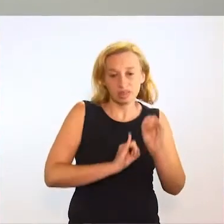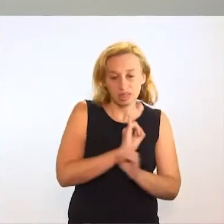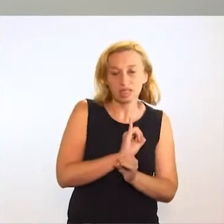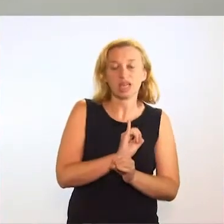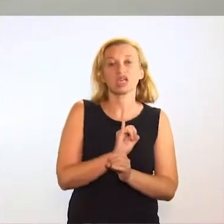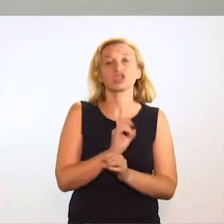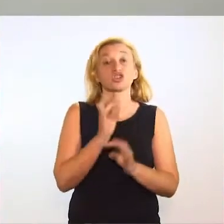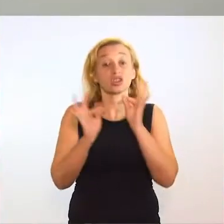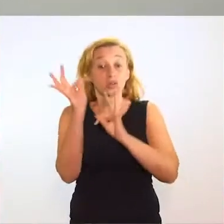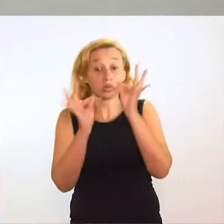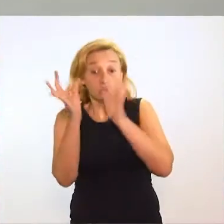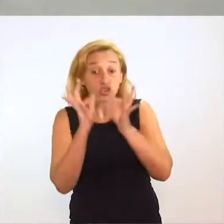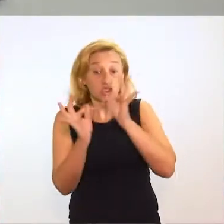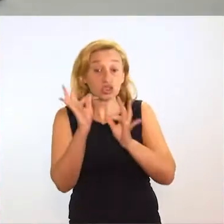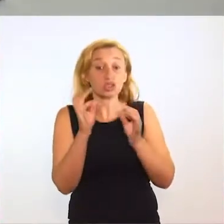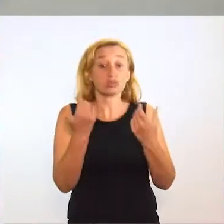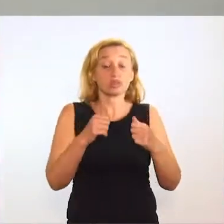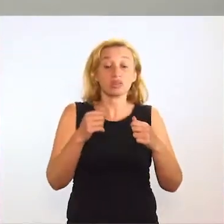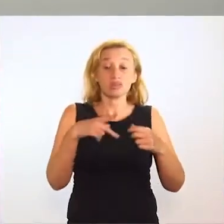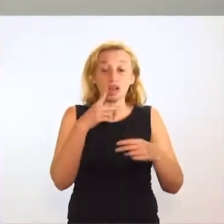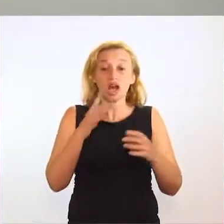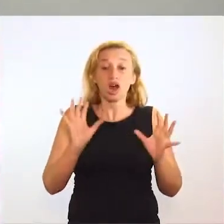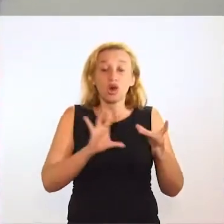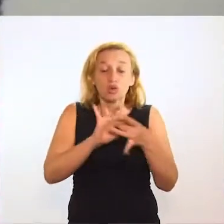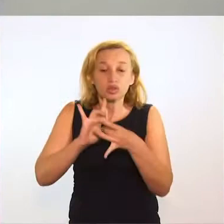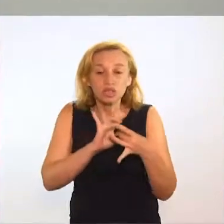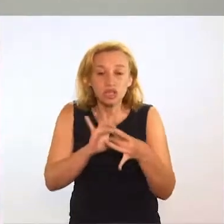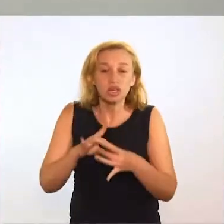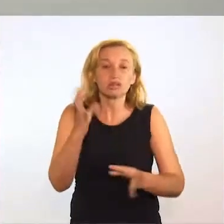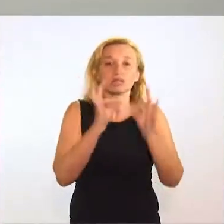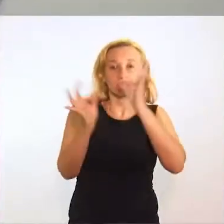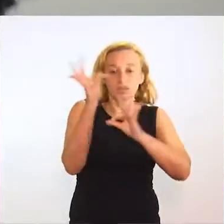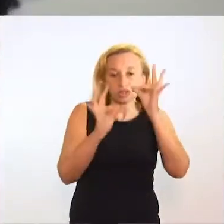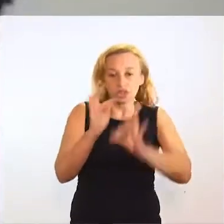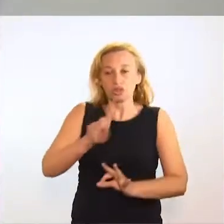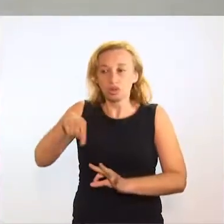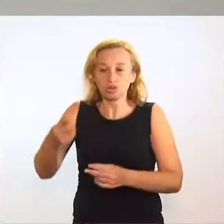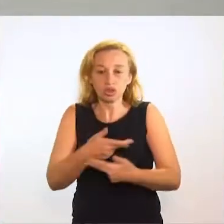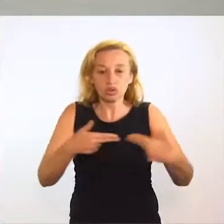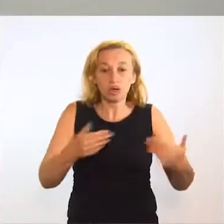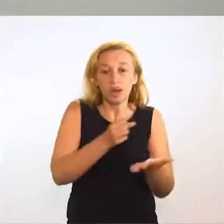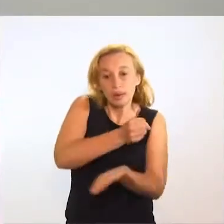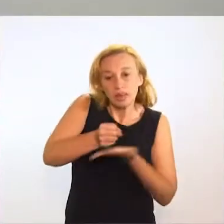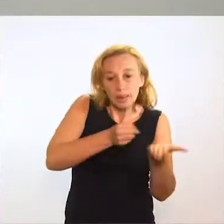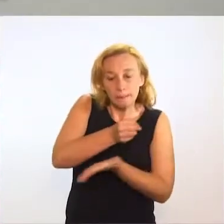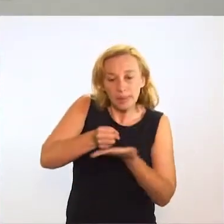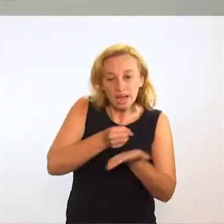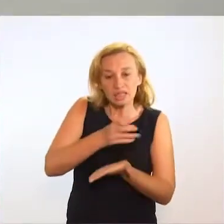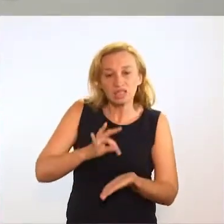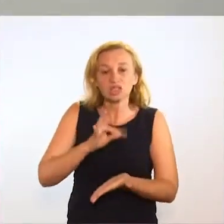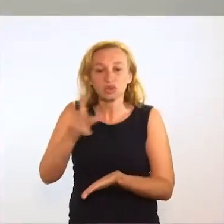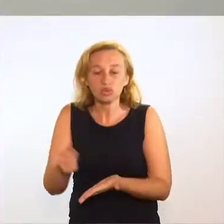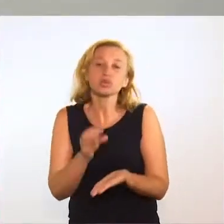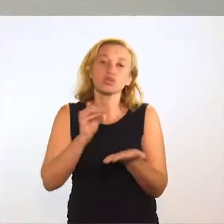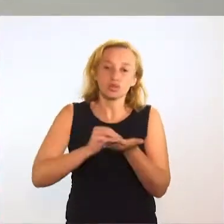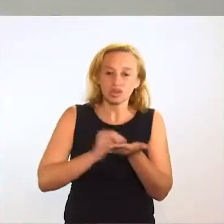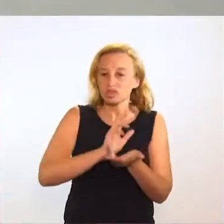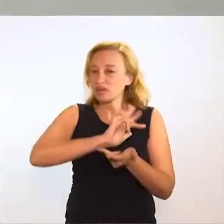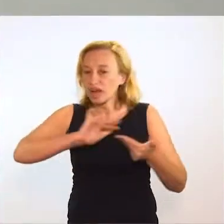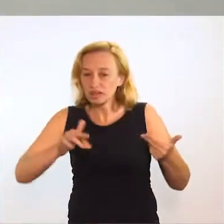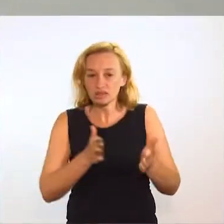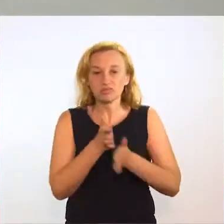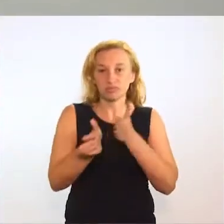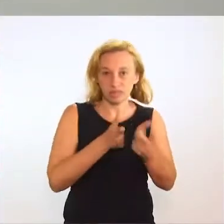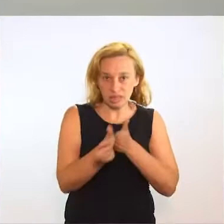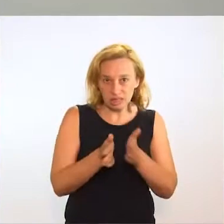da tecnologia, porque a gente fala-se muito em altas tecnologias, realidade virtual e outras coisas, mas a base da pirâmide ainda